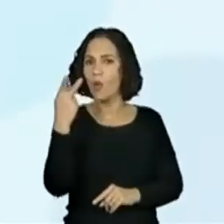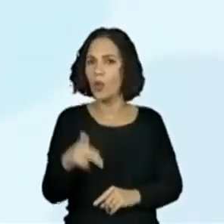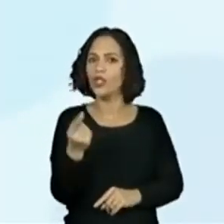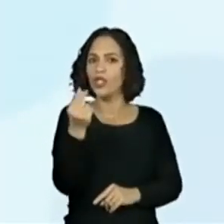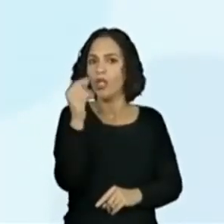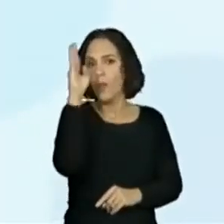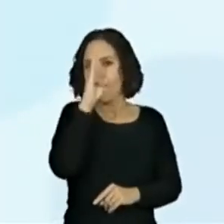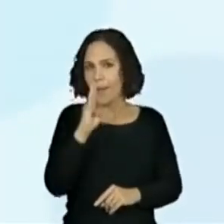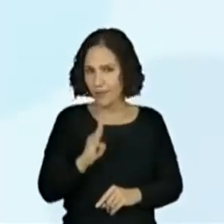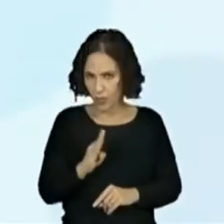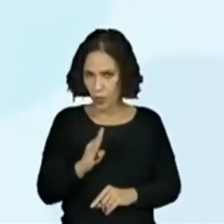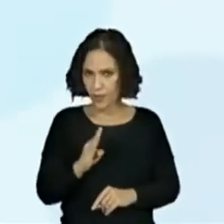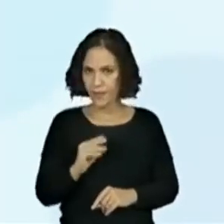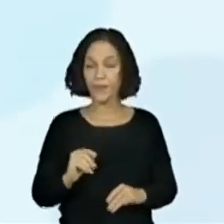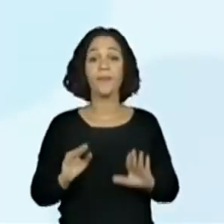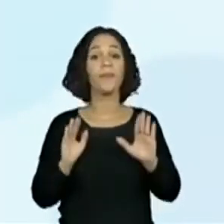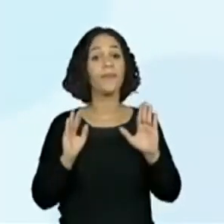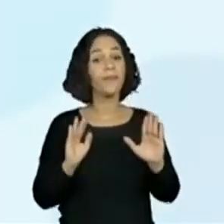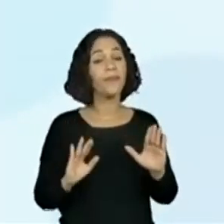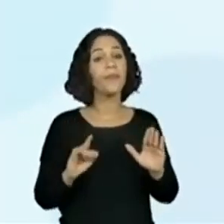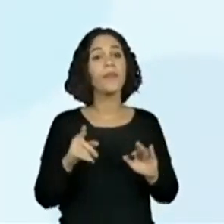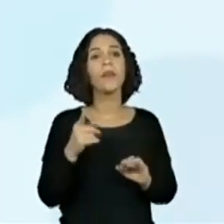Qual que é o valor que ele juntou?